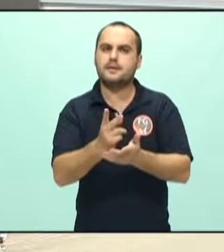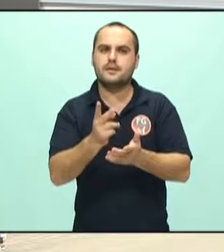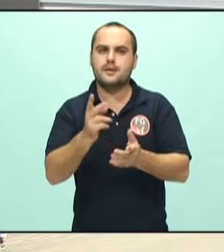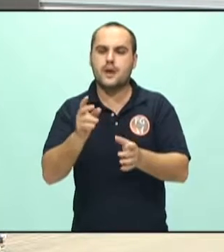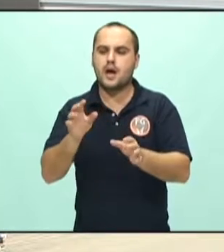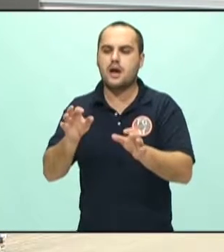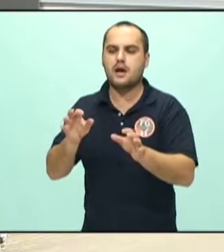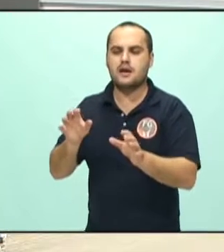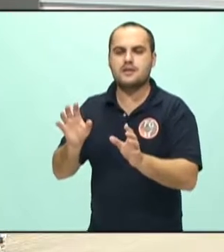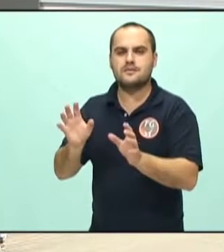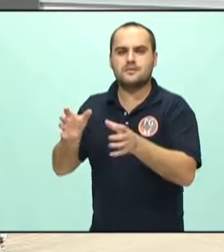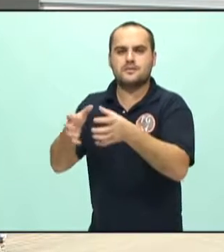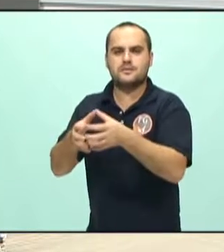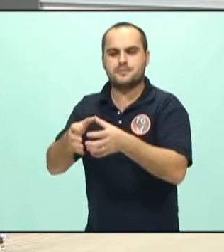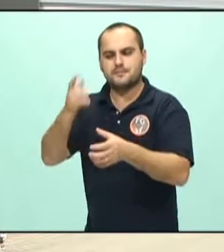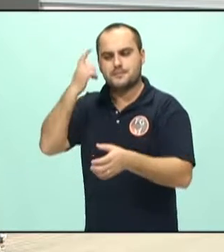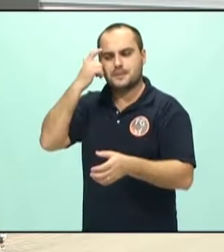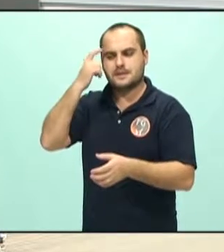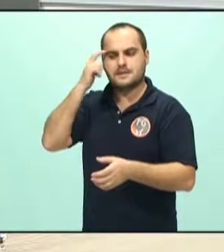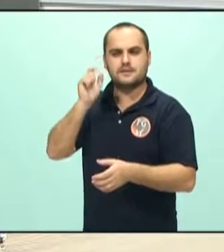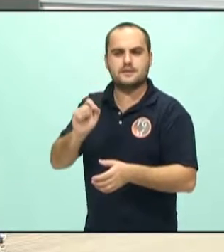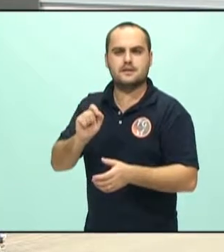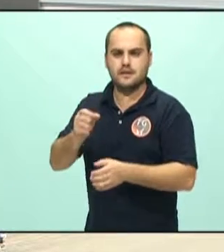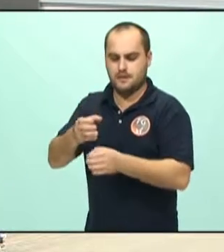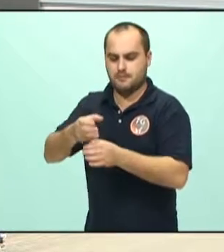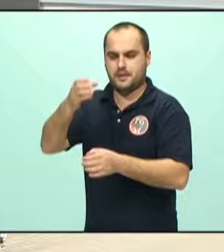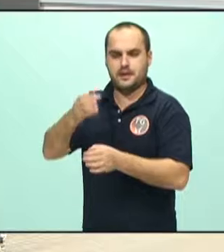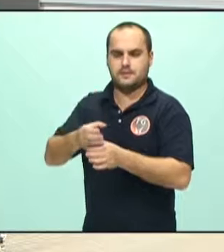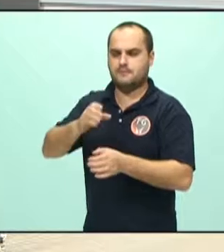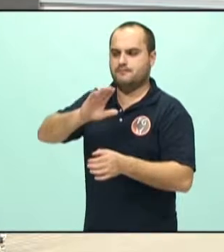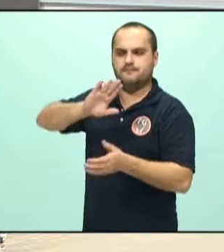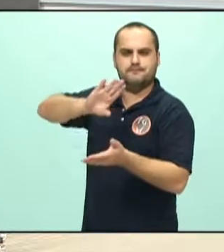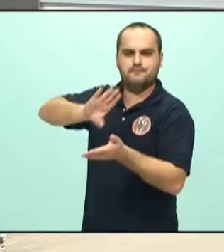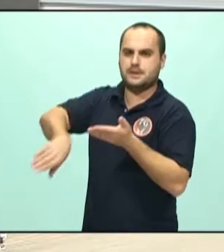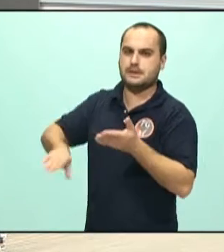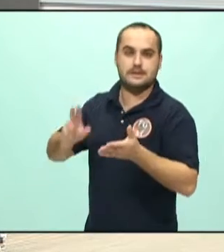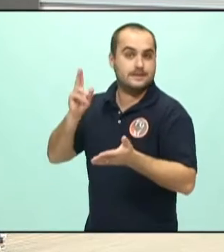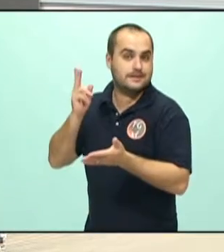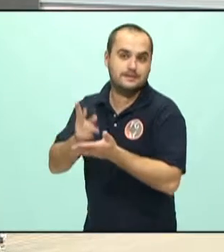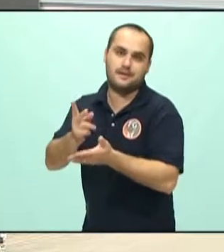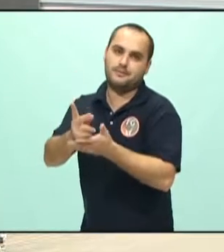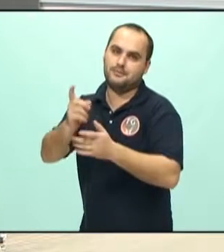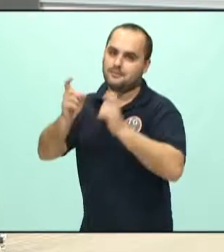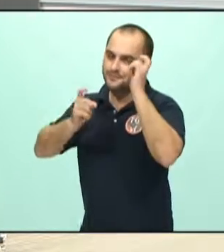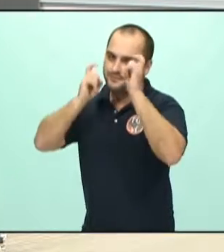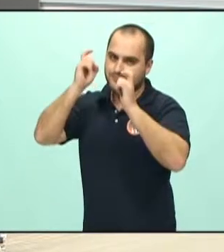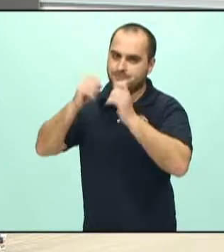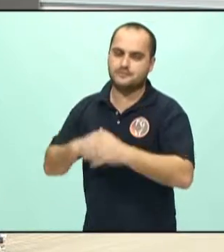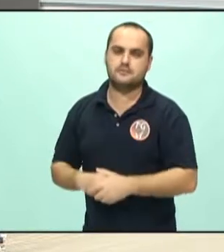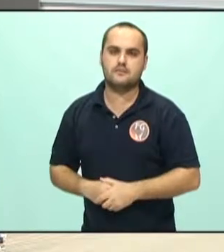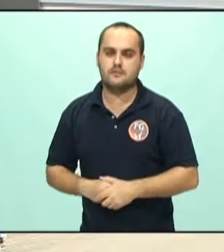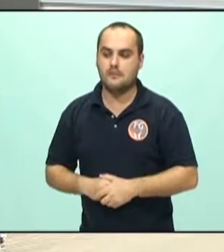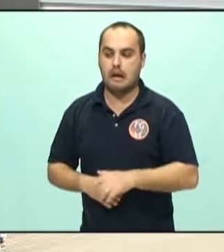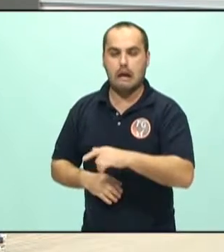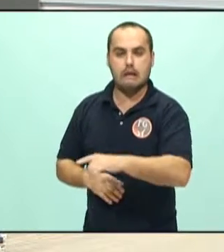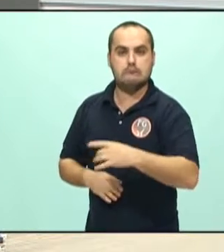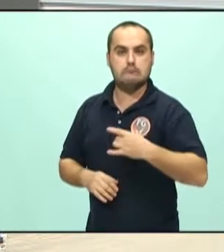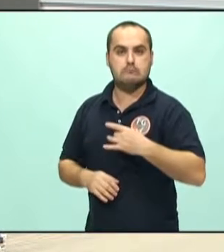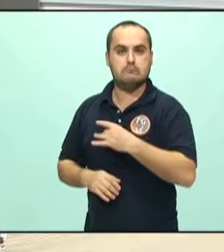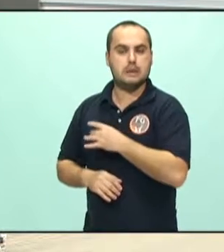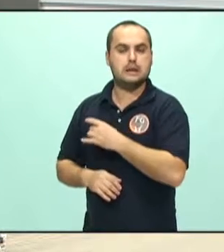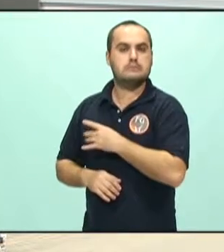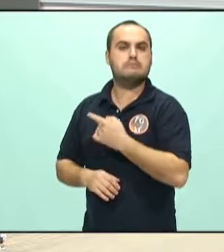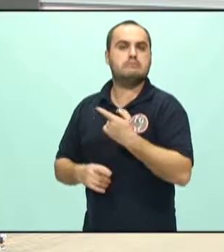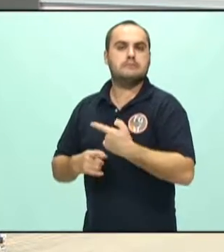erradicar né tirar o a garrafa plástica então eles tinham medo porque é a pessoa vá lá ela